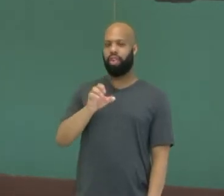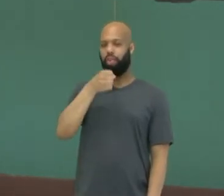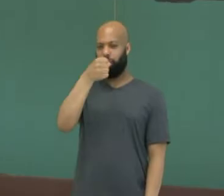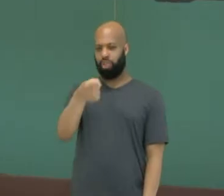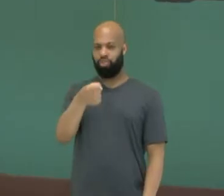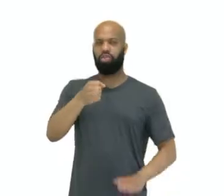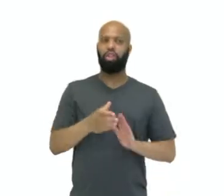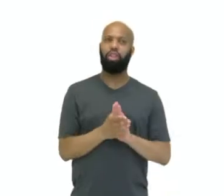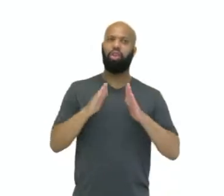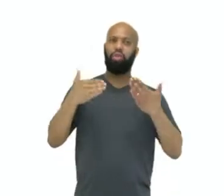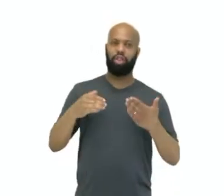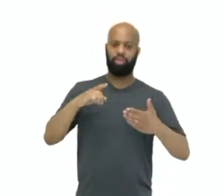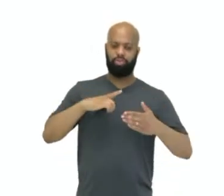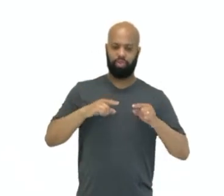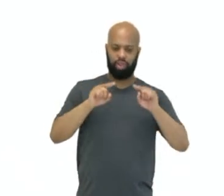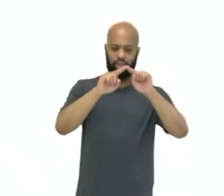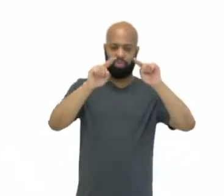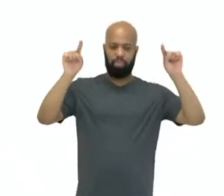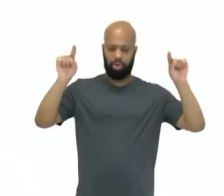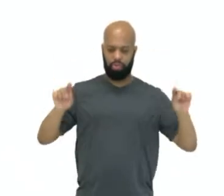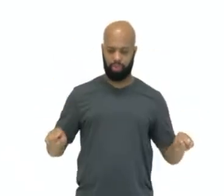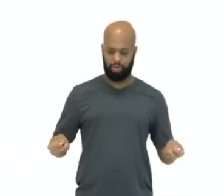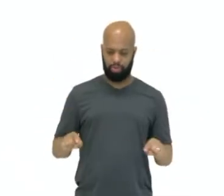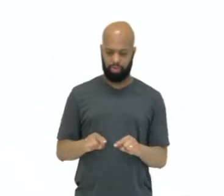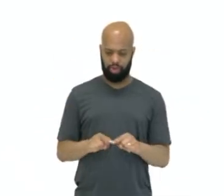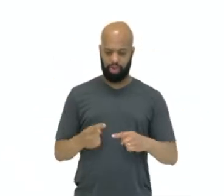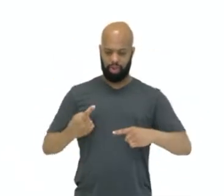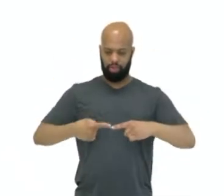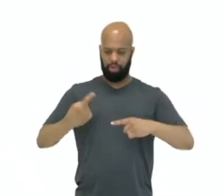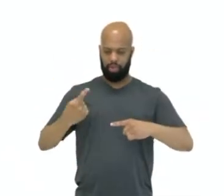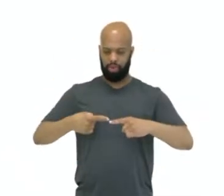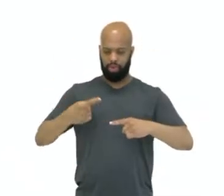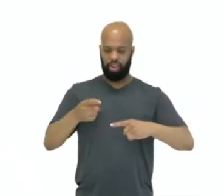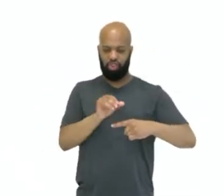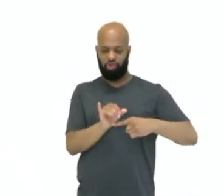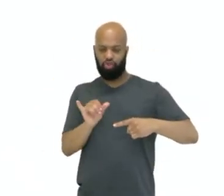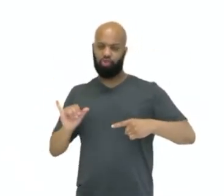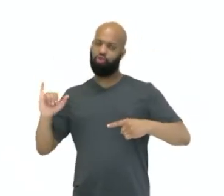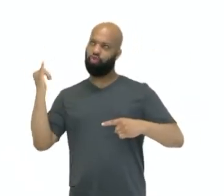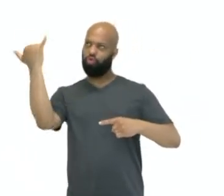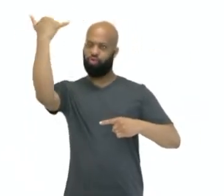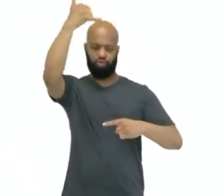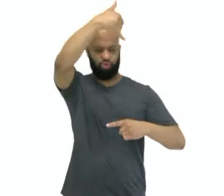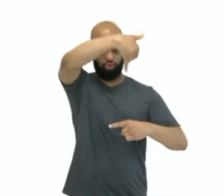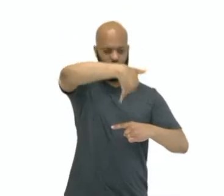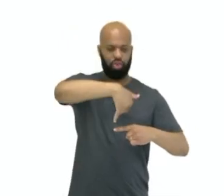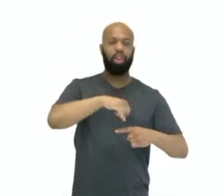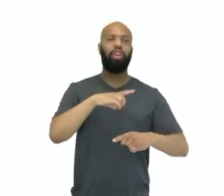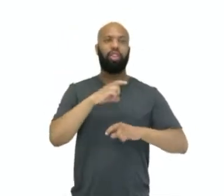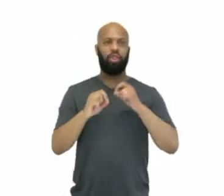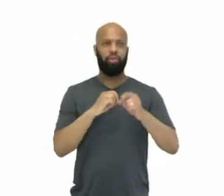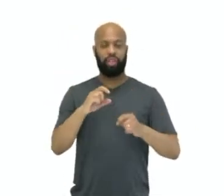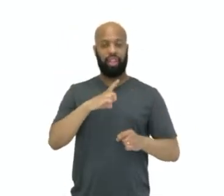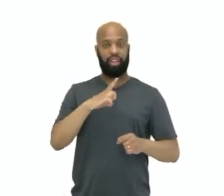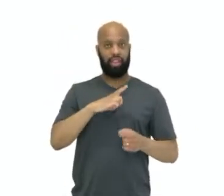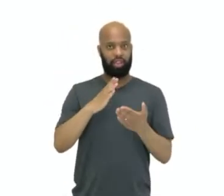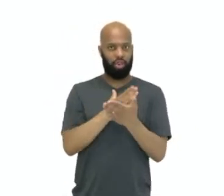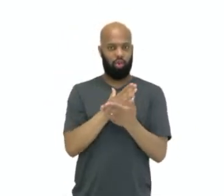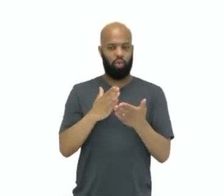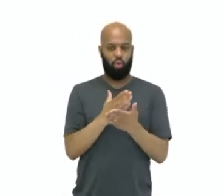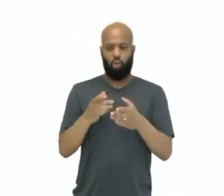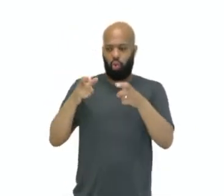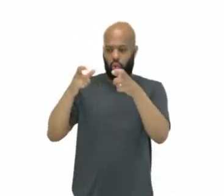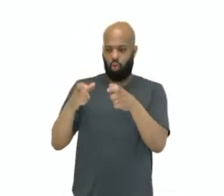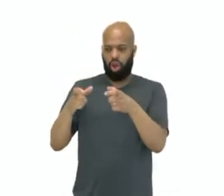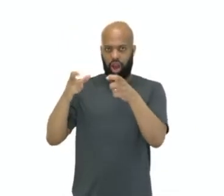Todo circuito elétrico funcional, ou seja, que ele funciona, é composto por uma fonte de tensão, podendo